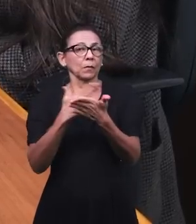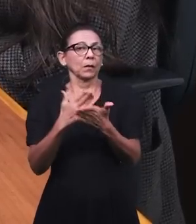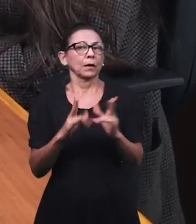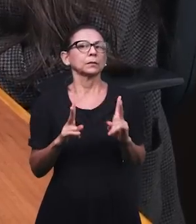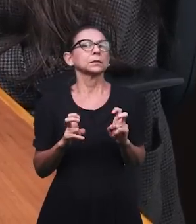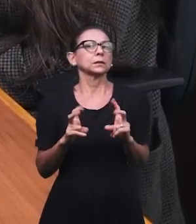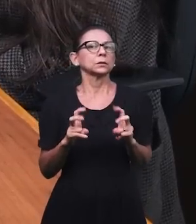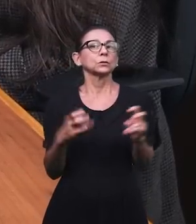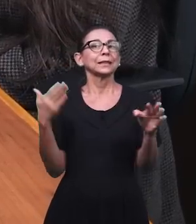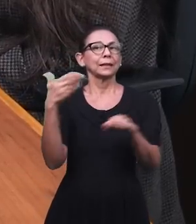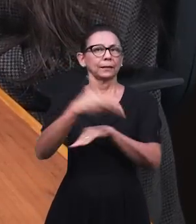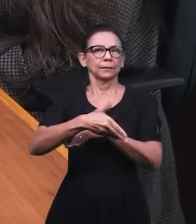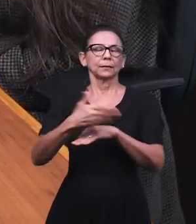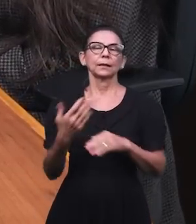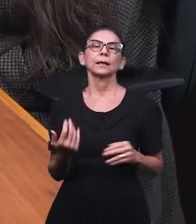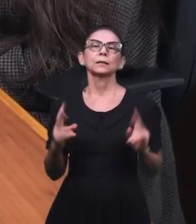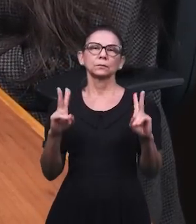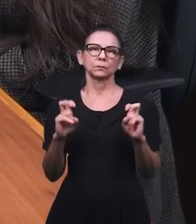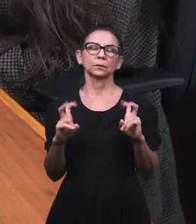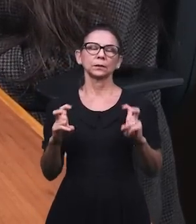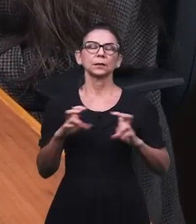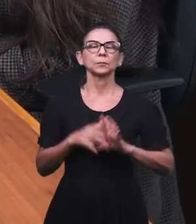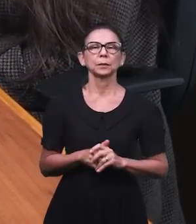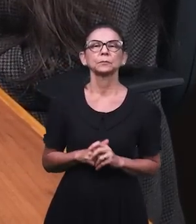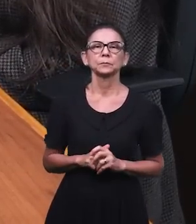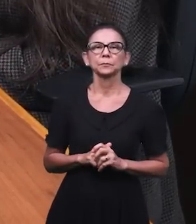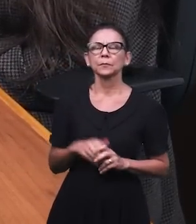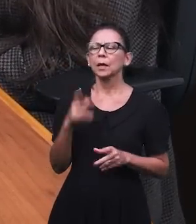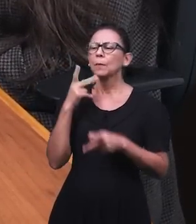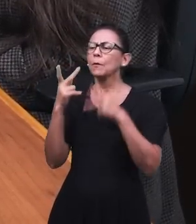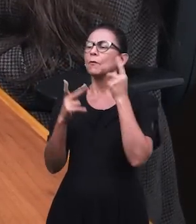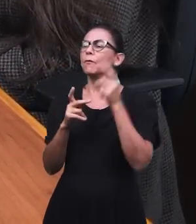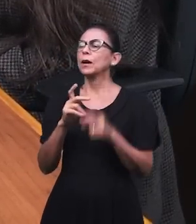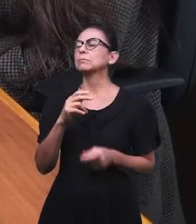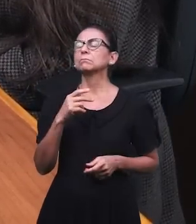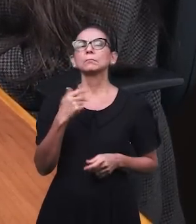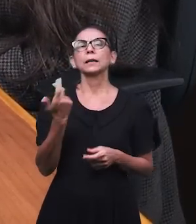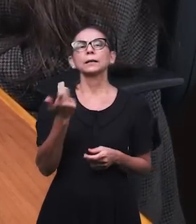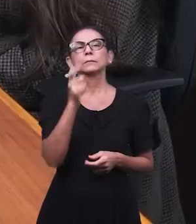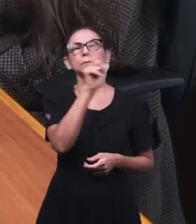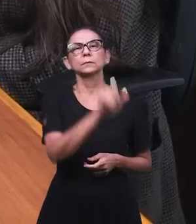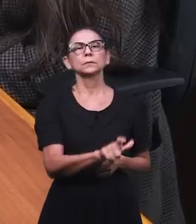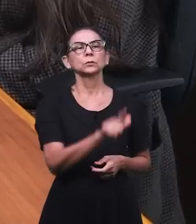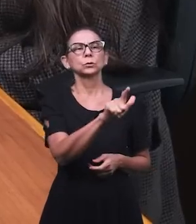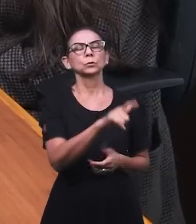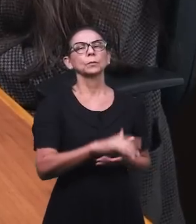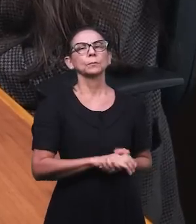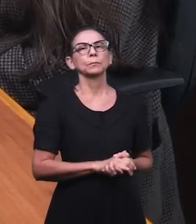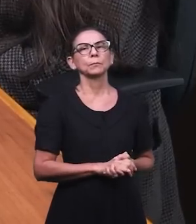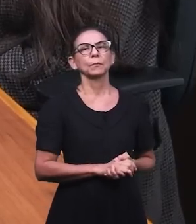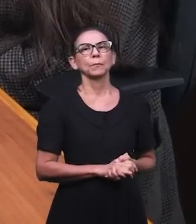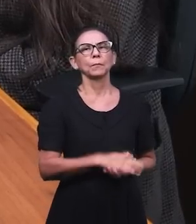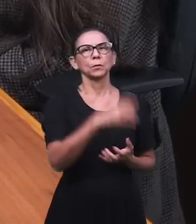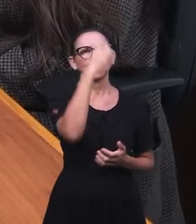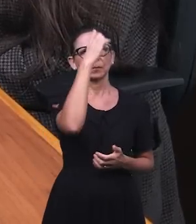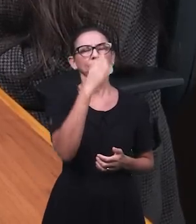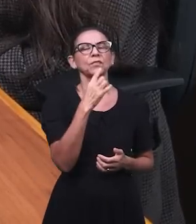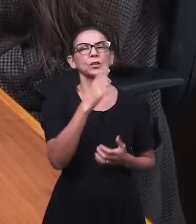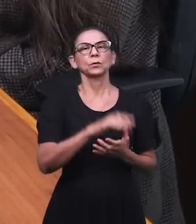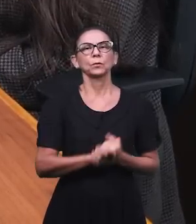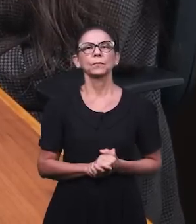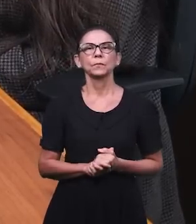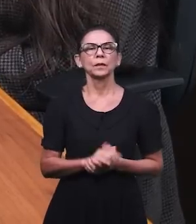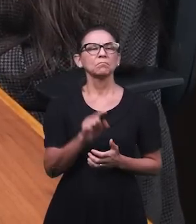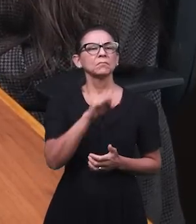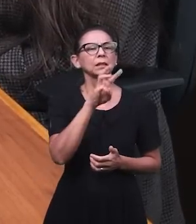começar o nosso assunto, entrar mesmo dentro do tema, fala um pouquinho de você, fala um pouquinho quem é a Nívia,